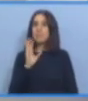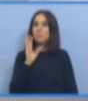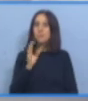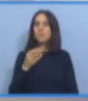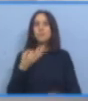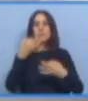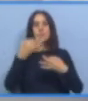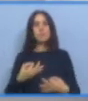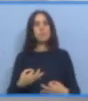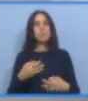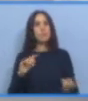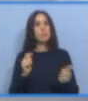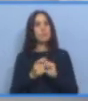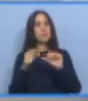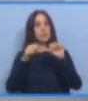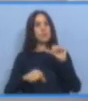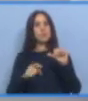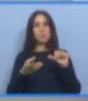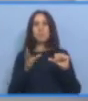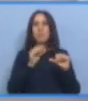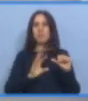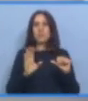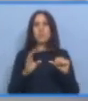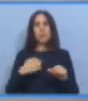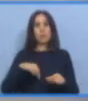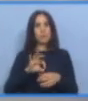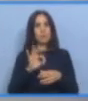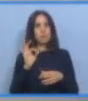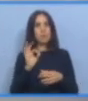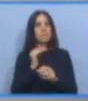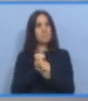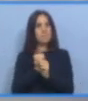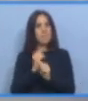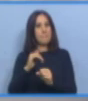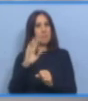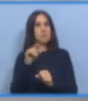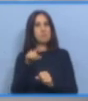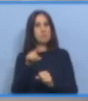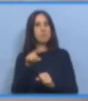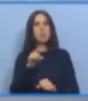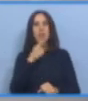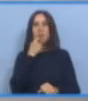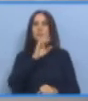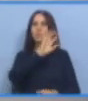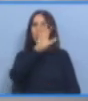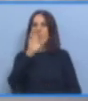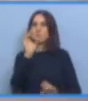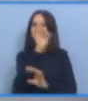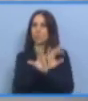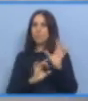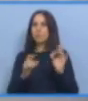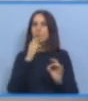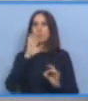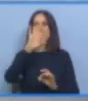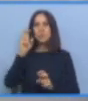de comportamentos é muito mais, e nós trabalhamos na Fundação, muito mais para os países europeus, para os